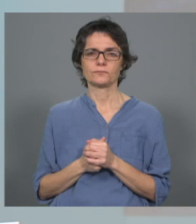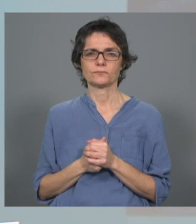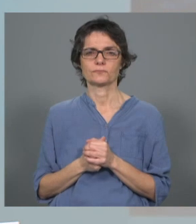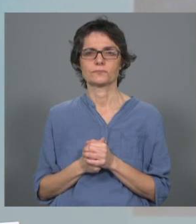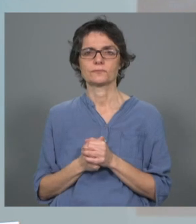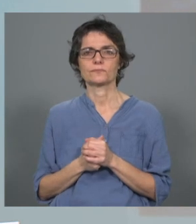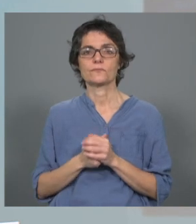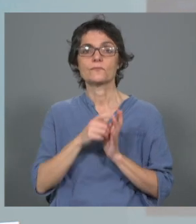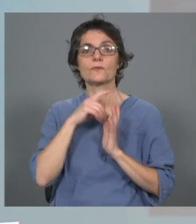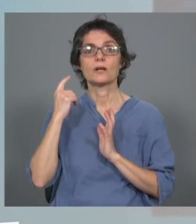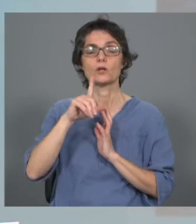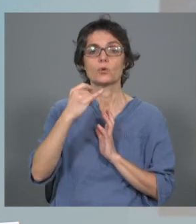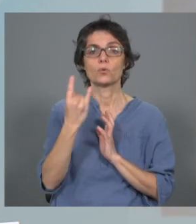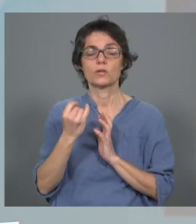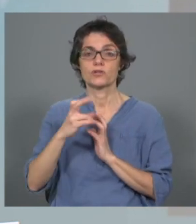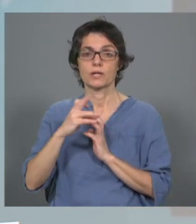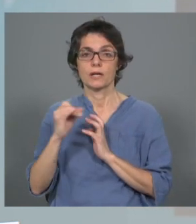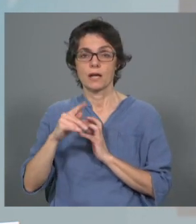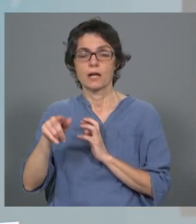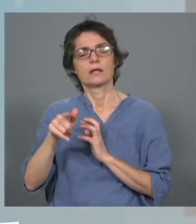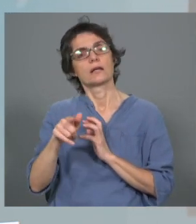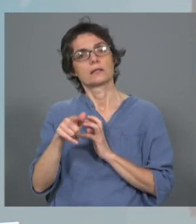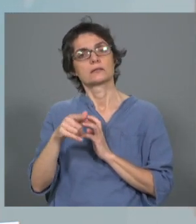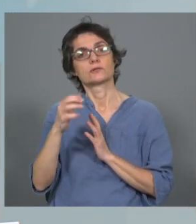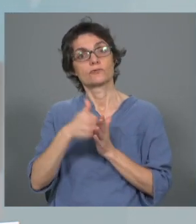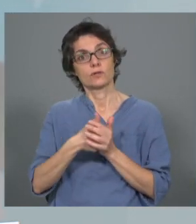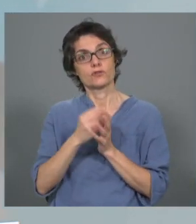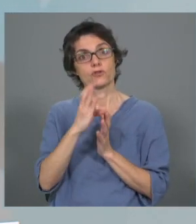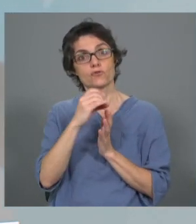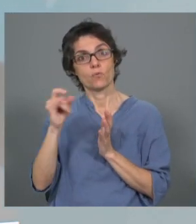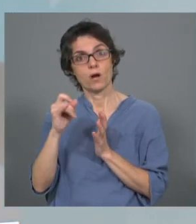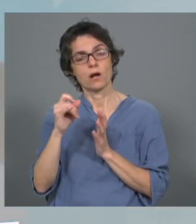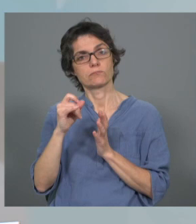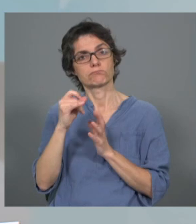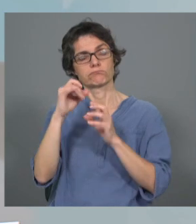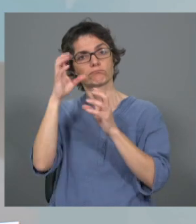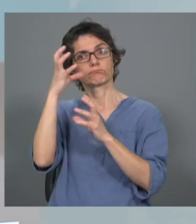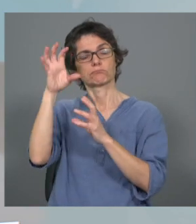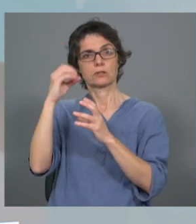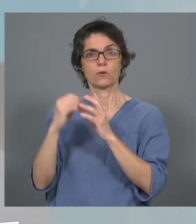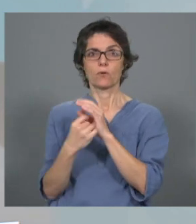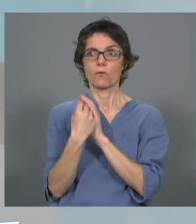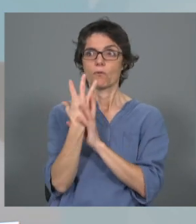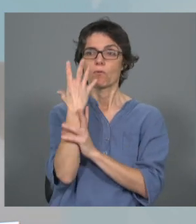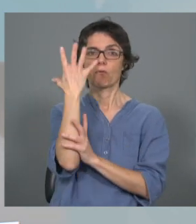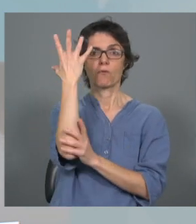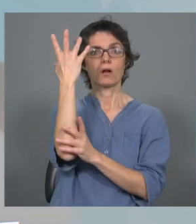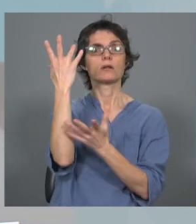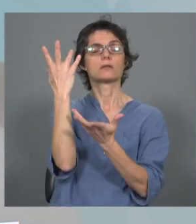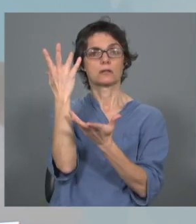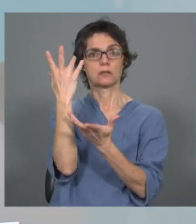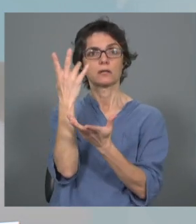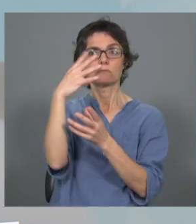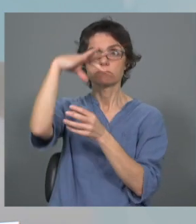Padre Luís Leal, este Evangelho de João, aqui com esta imagem muito elucidativa da videira e dos ramos, não é? A sublinhar